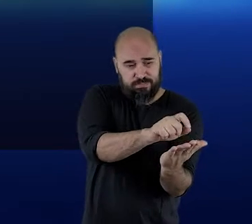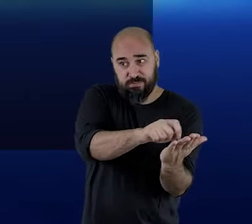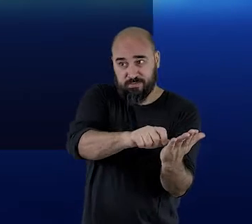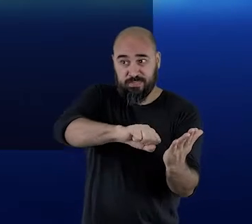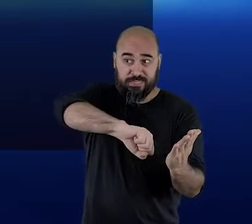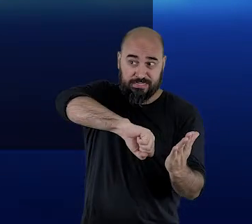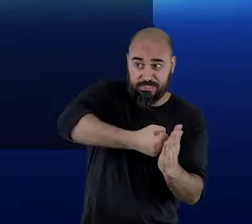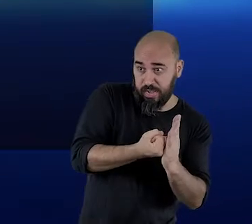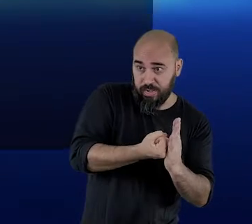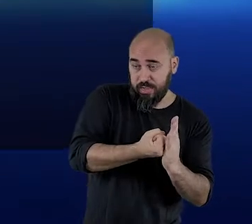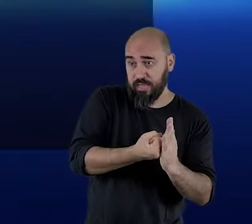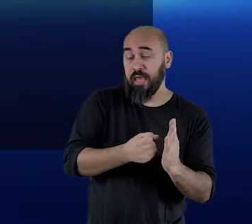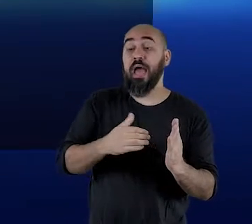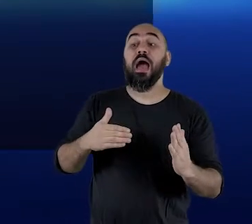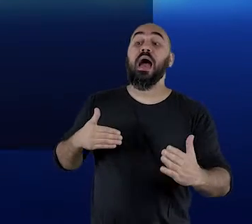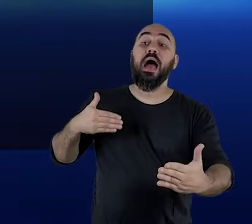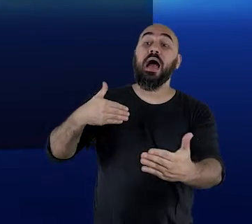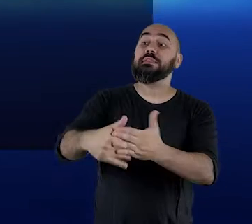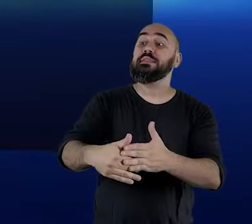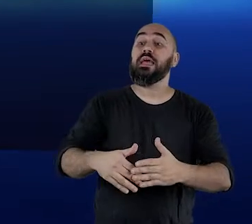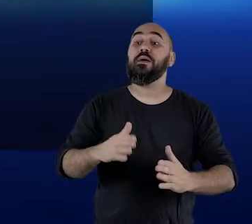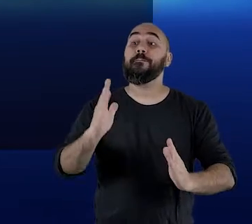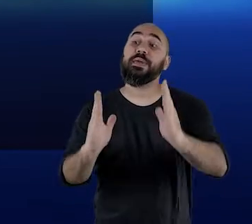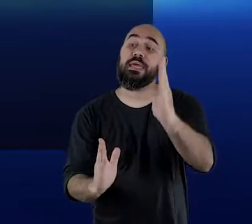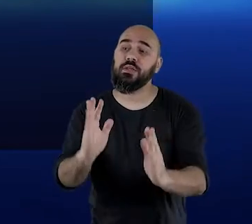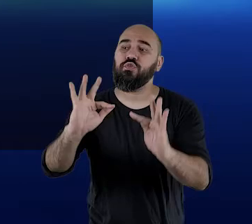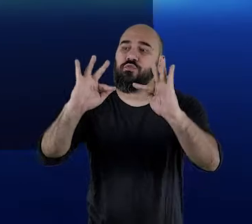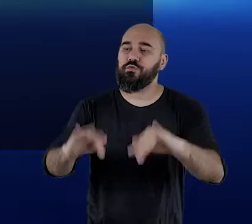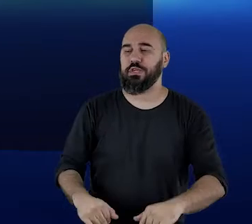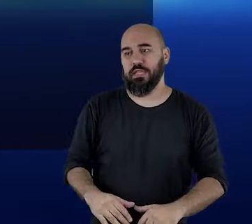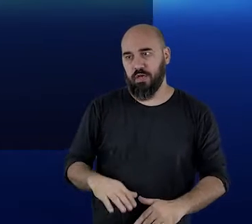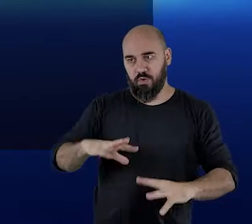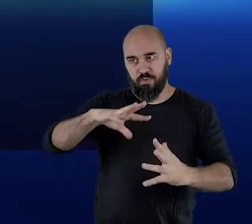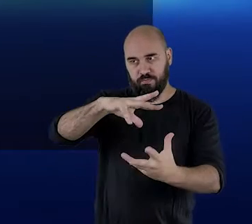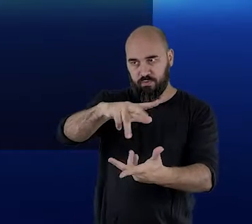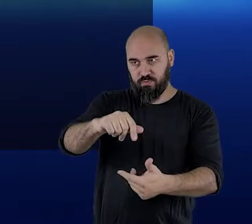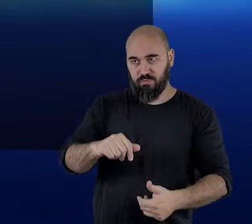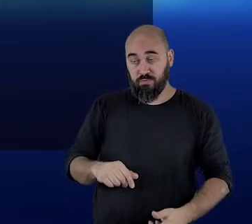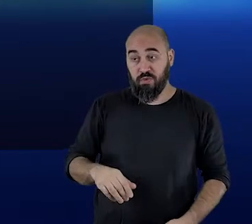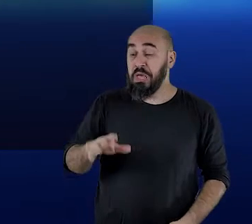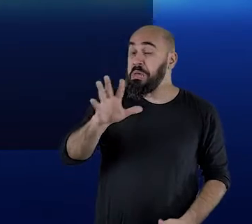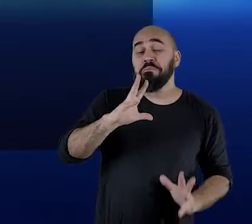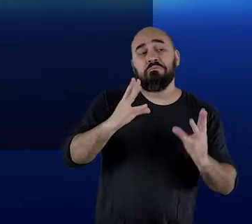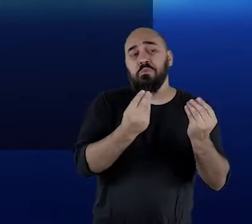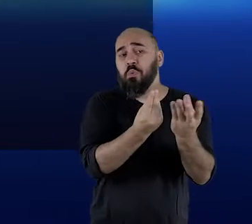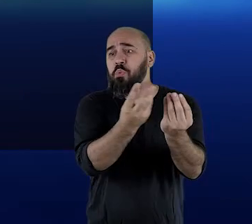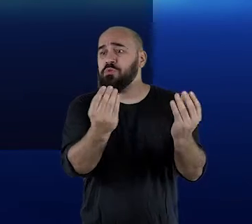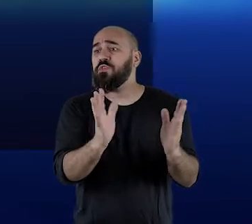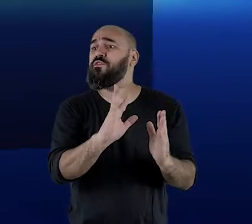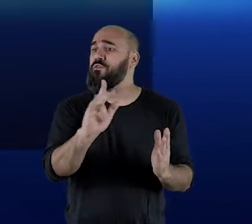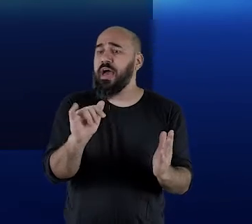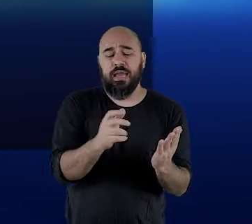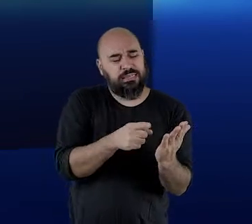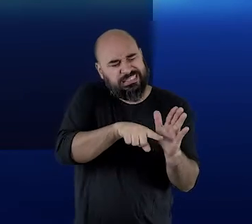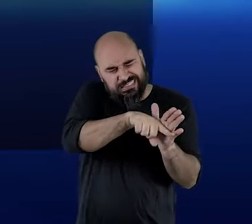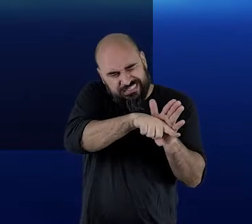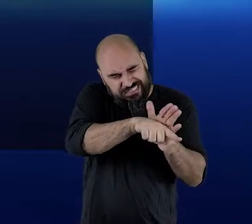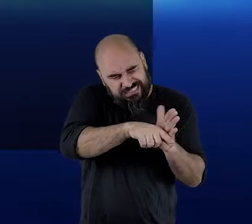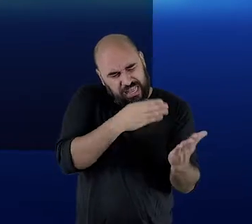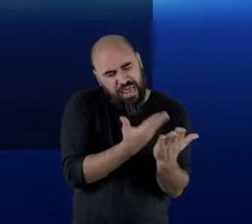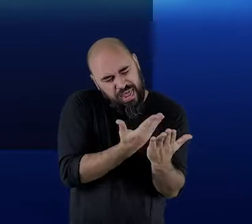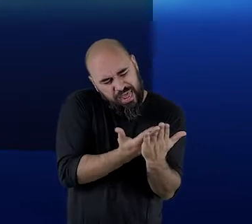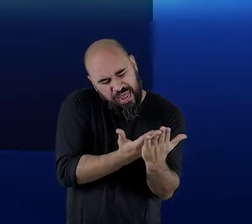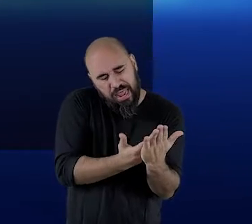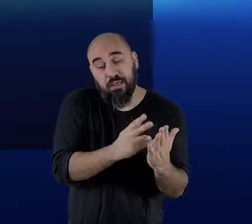e sela o livro, até ao tempo do fim. Muitos o esquadrinharão e o saber se